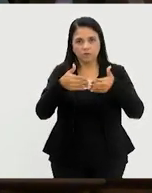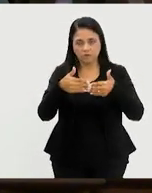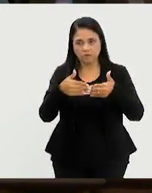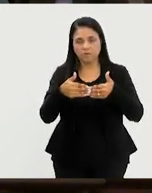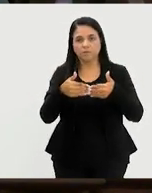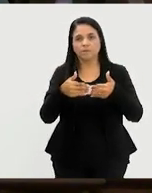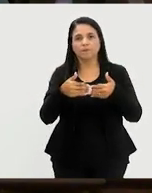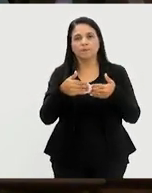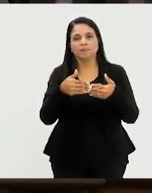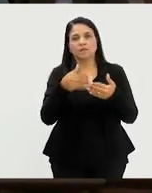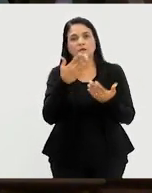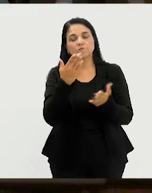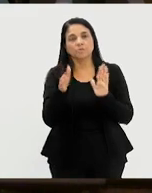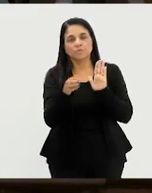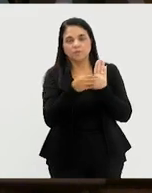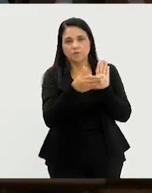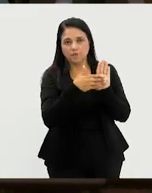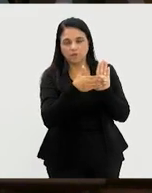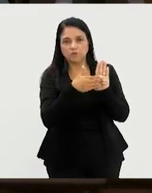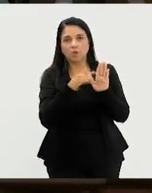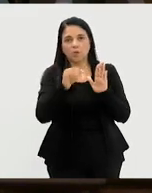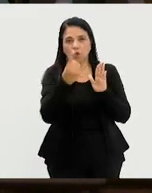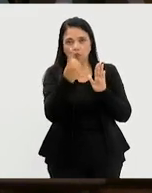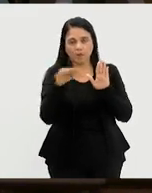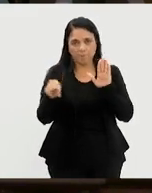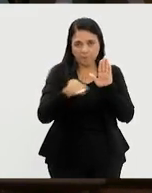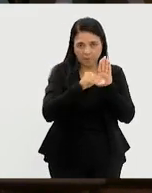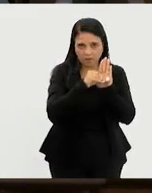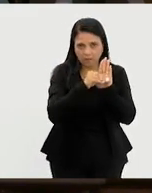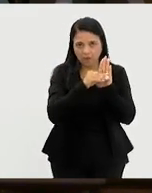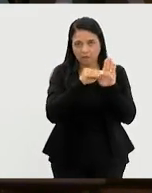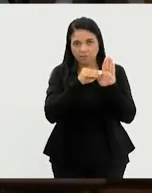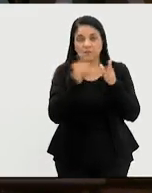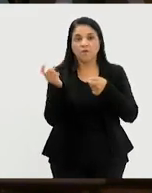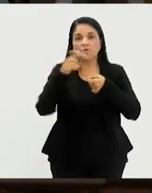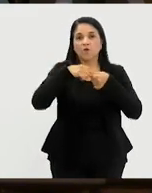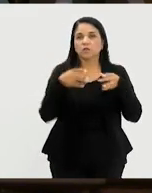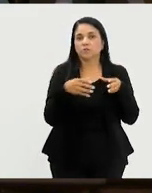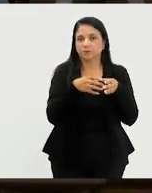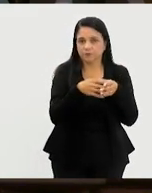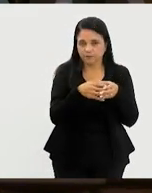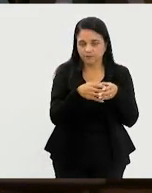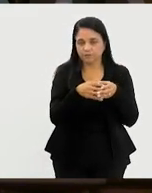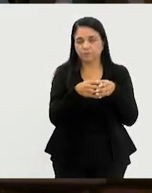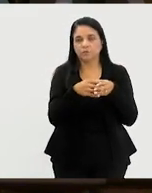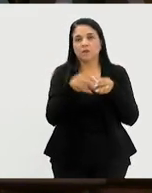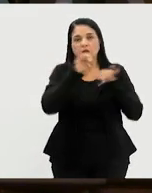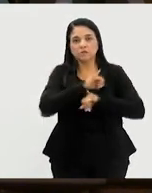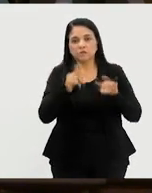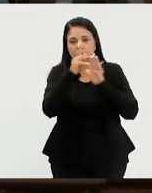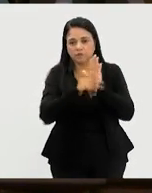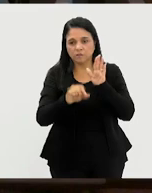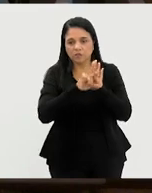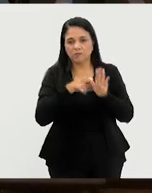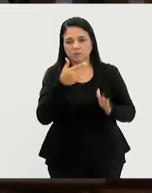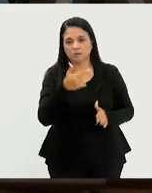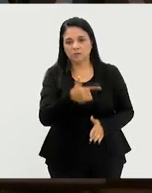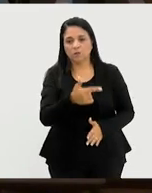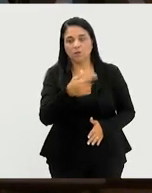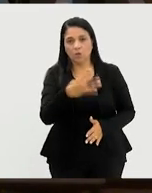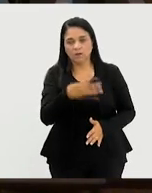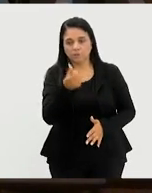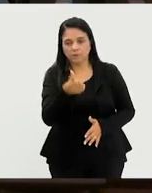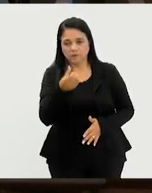discussão presente proposta receber uma Emenda e retorna às comissões Anunci o projeto dei